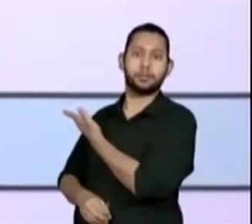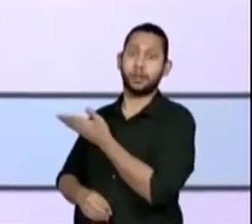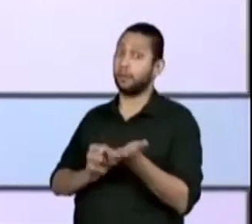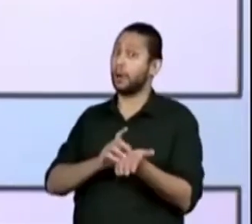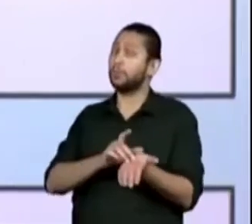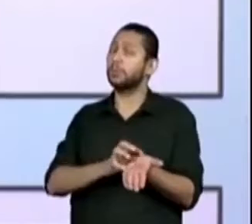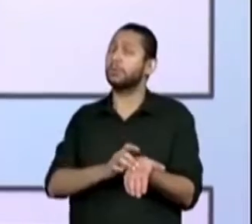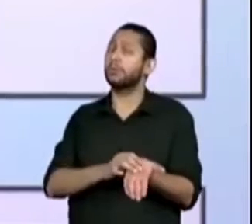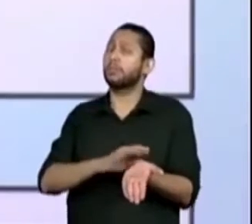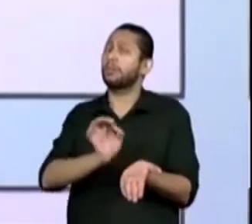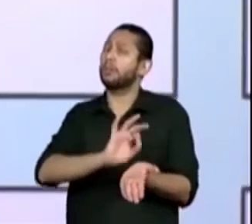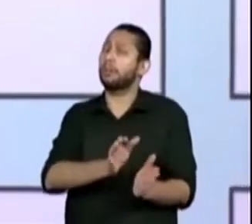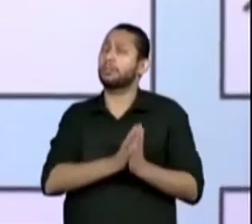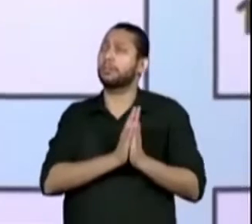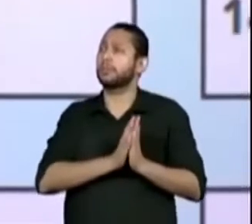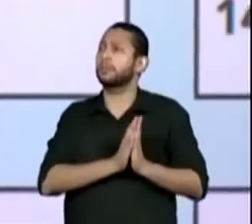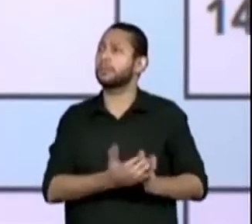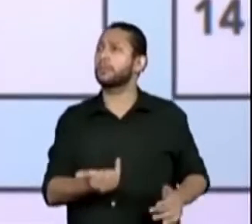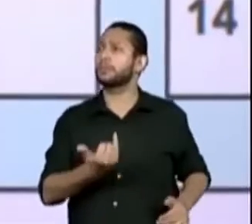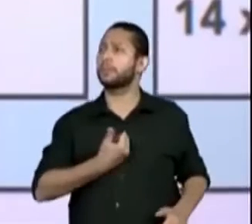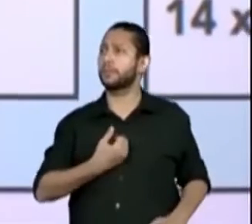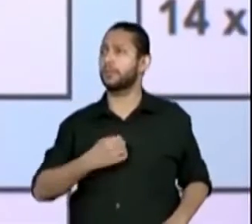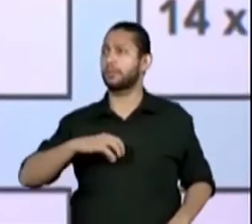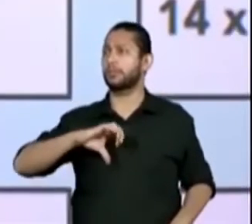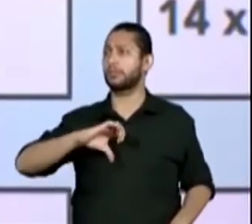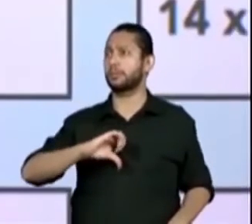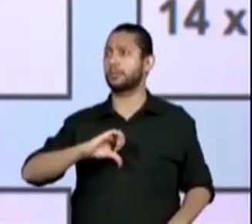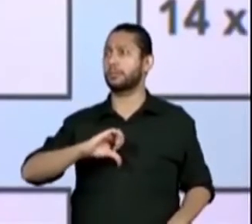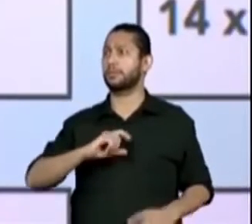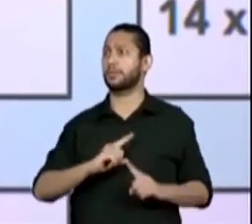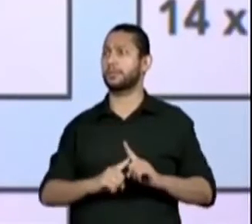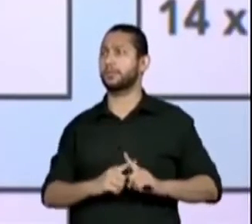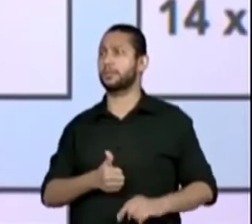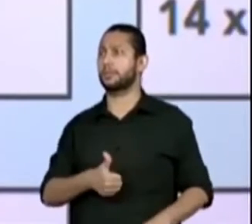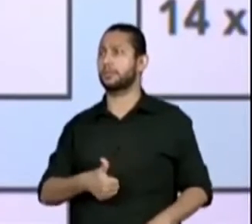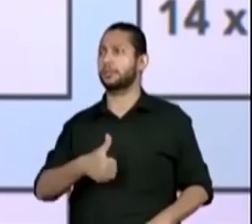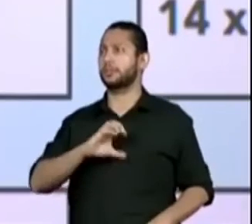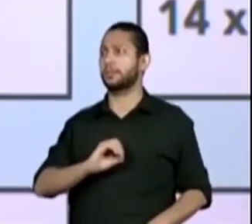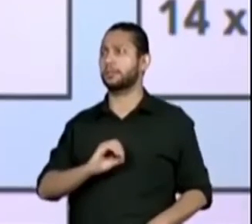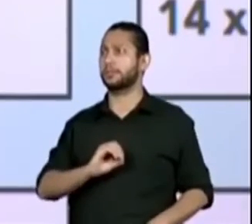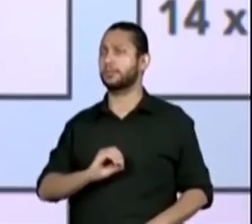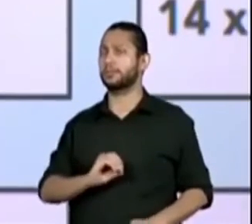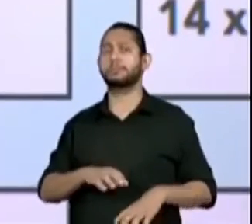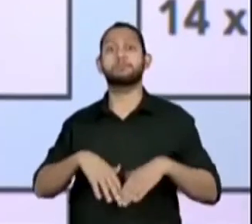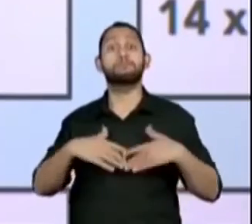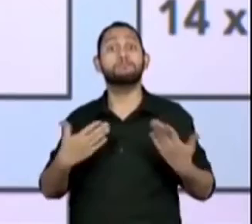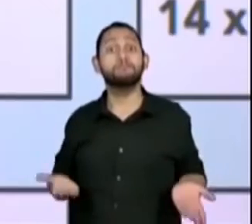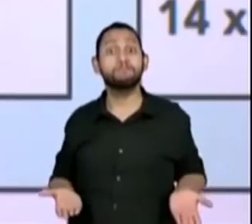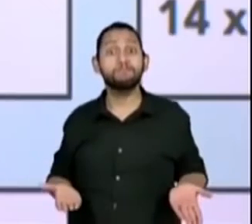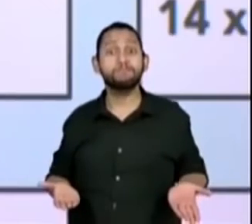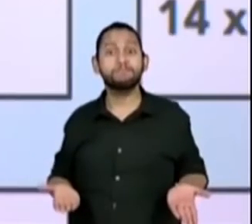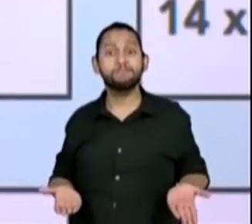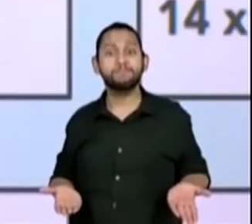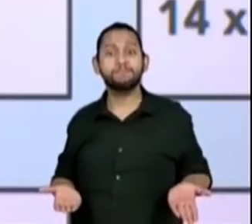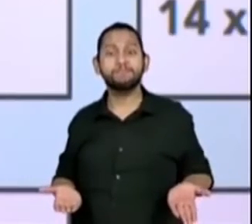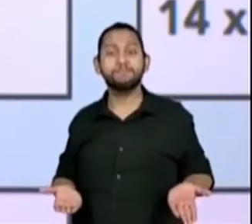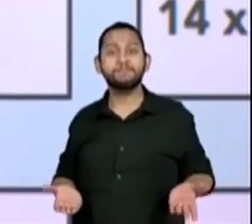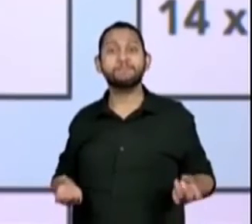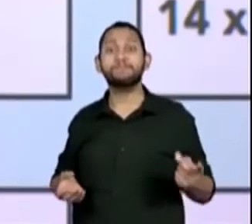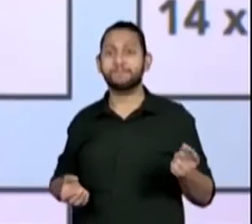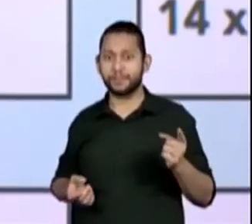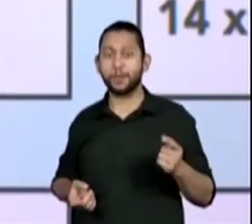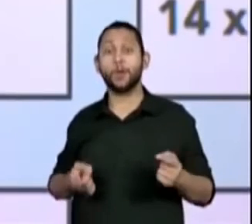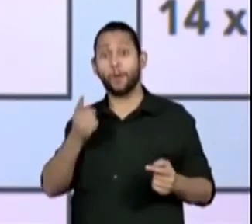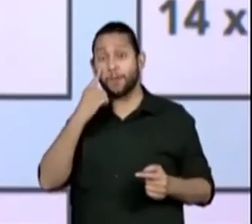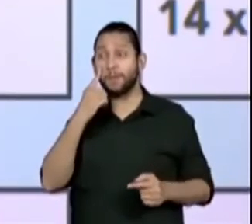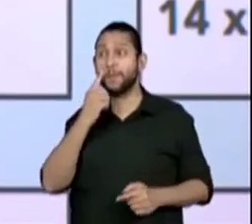usar a calculadora. 9 vezes 10. E aí? E aí, alunos? Eu quero aí um